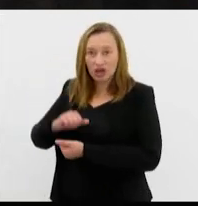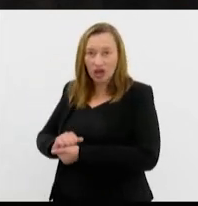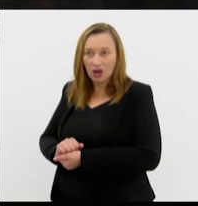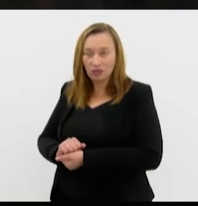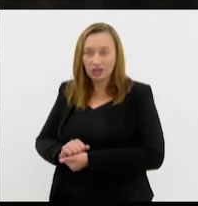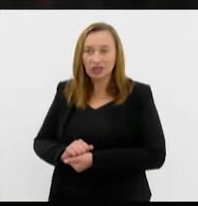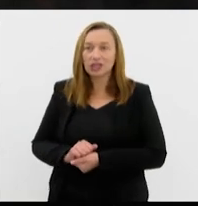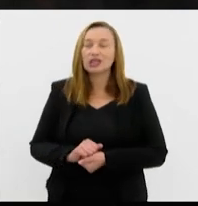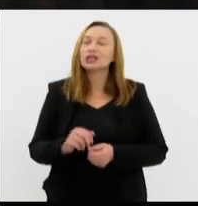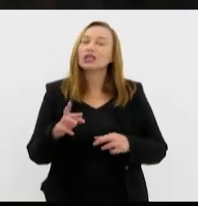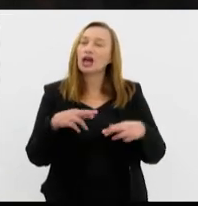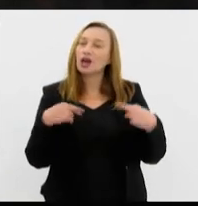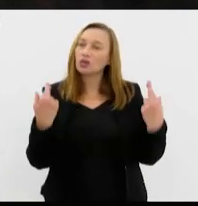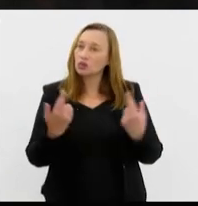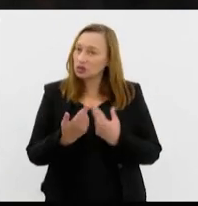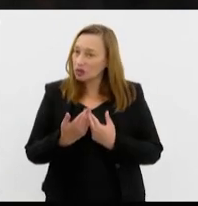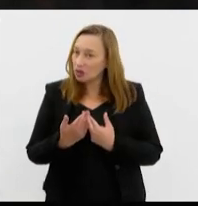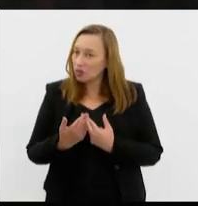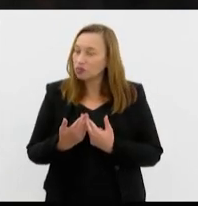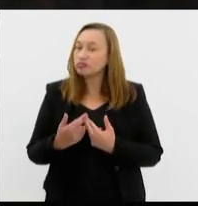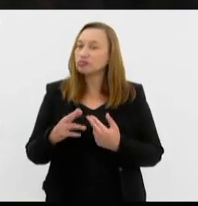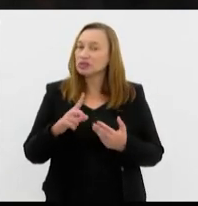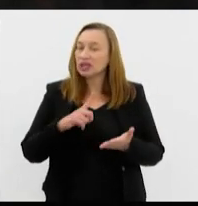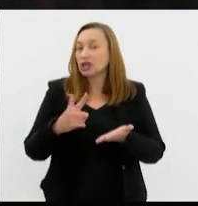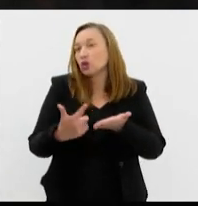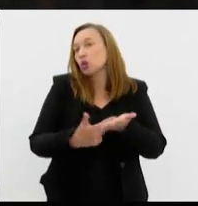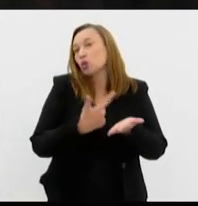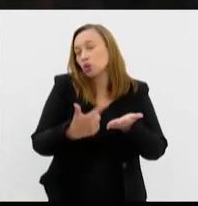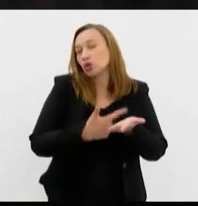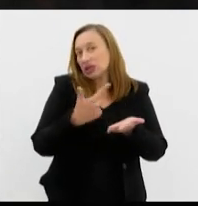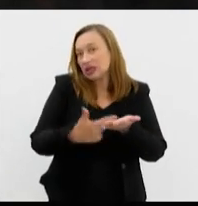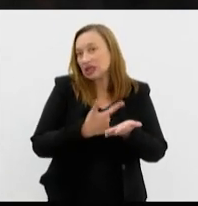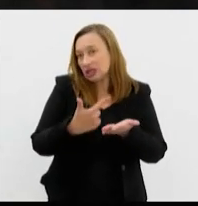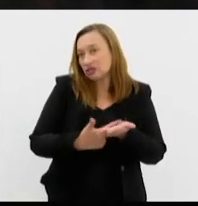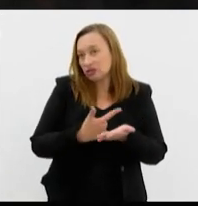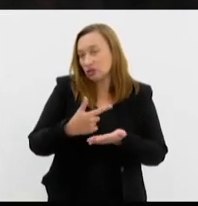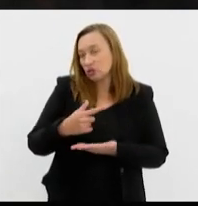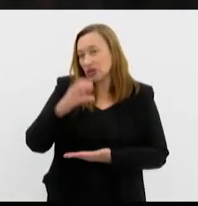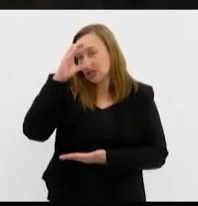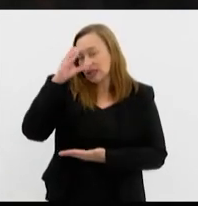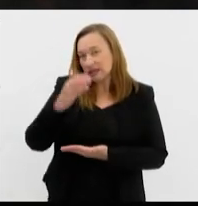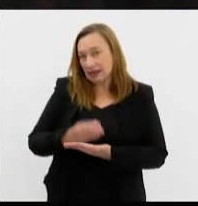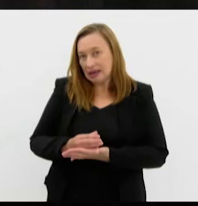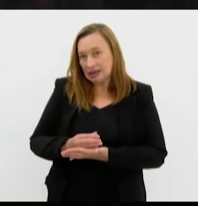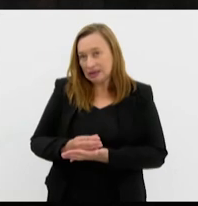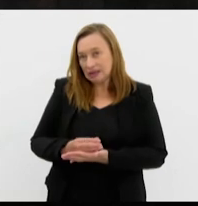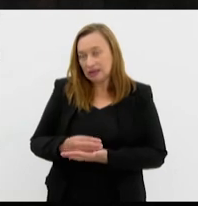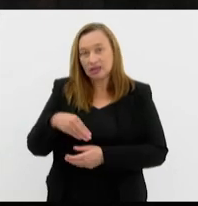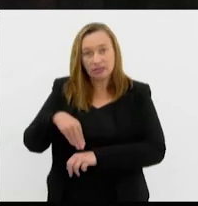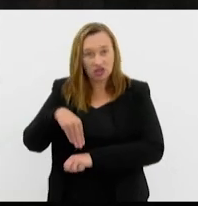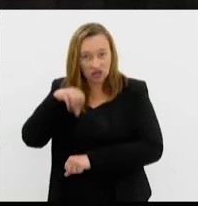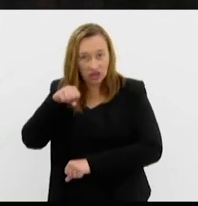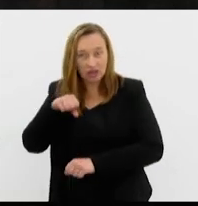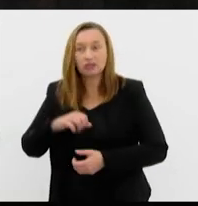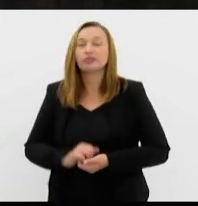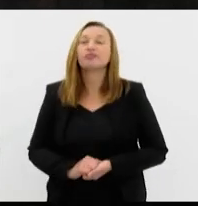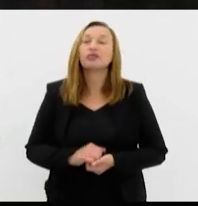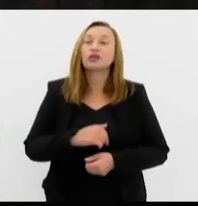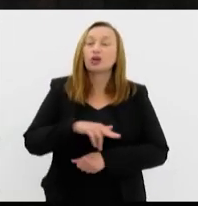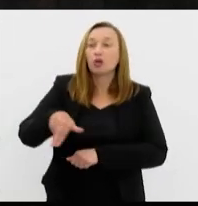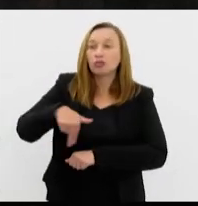em reunião, isso está em texto de livro e está em texto de teses de mestrado, a